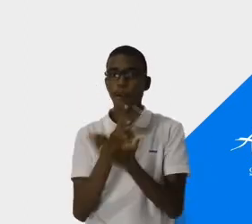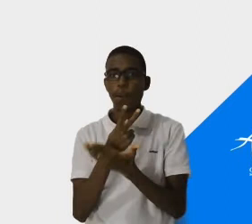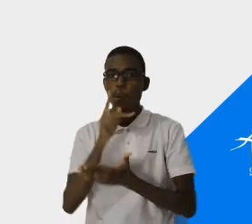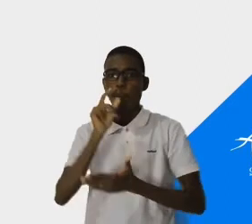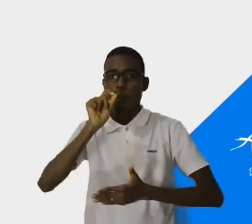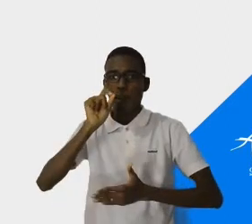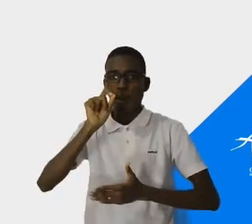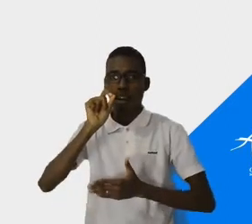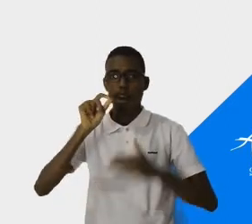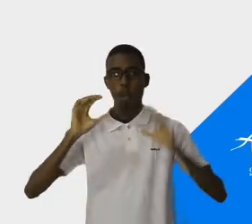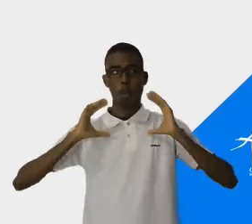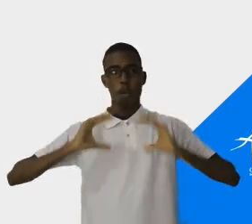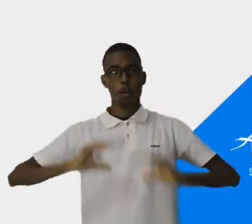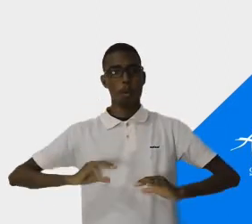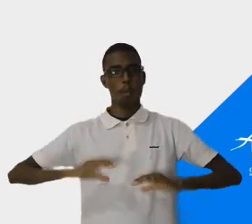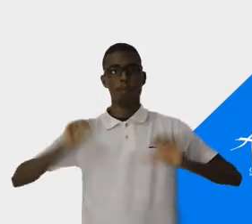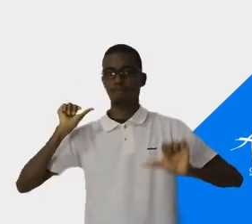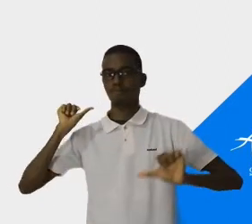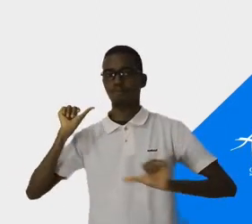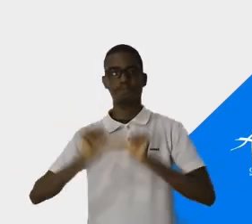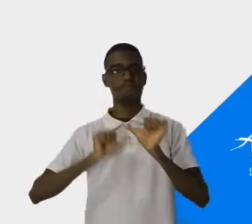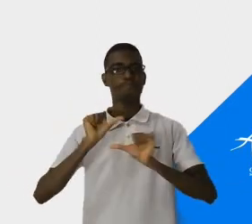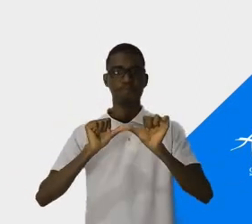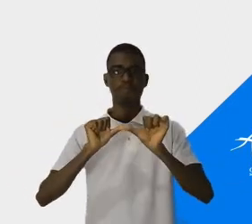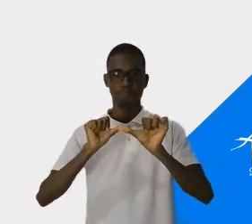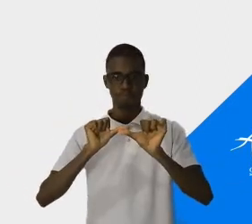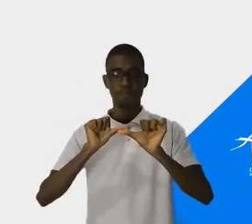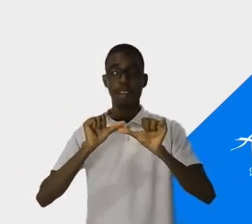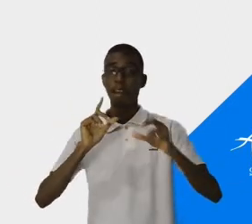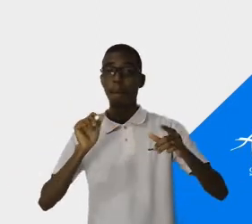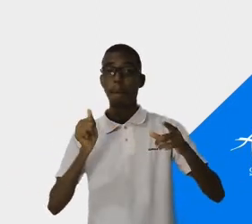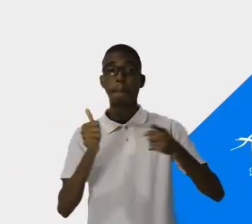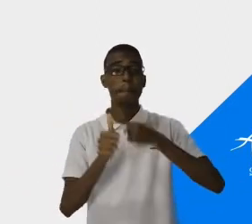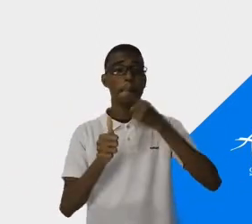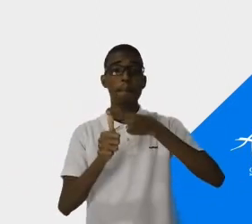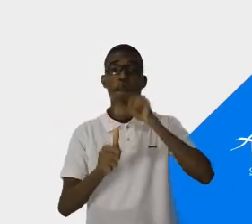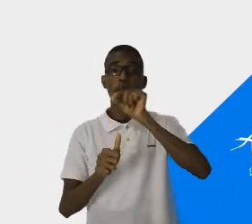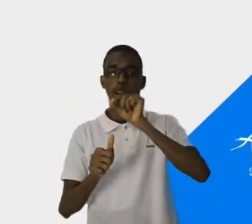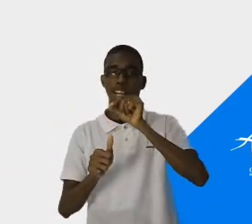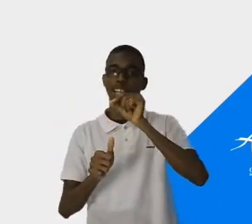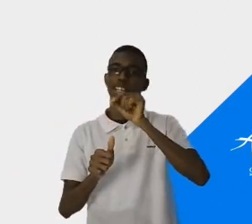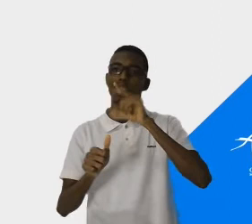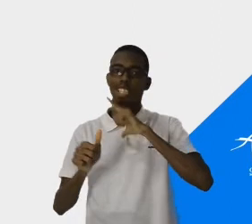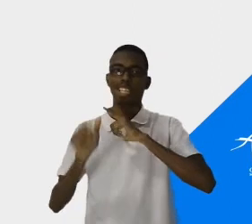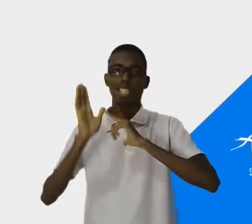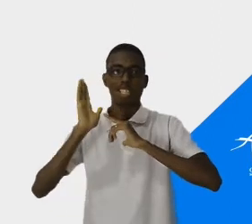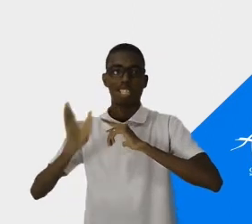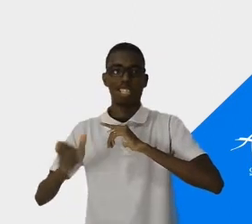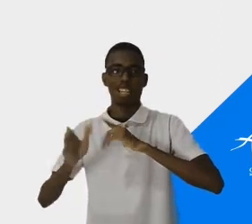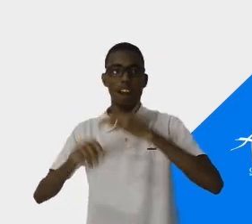comportamental. Primeiro, a parte mais incrível foi que ele sobreviveu. Sobreviveu,